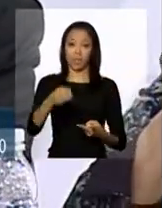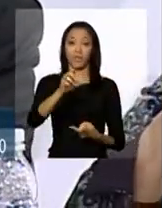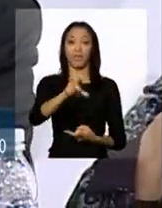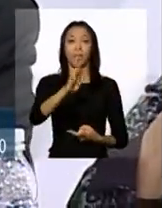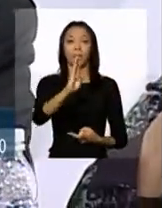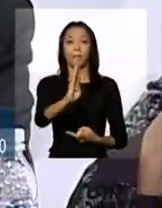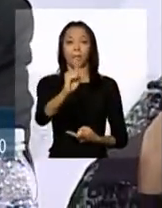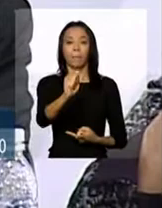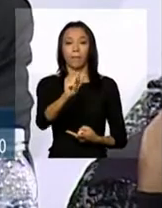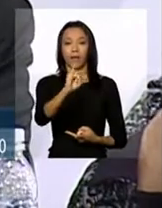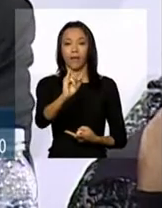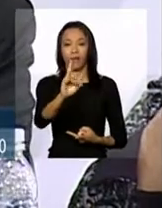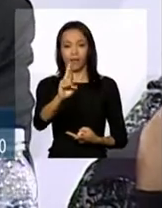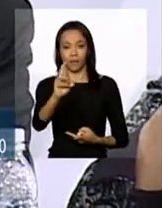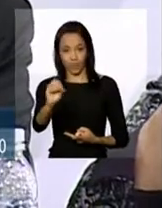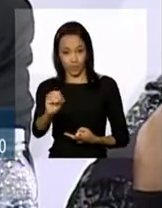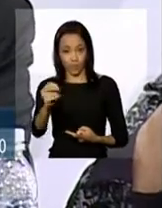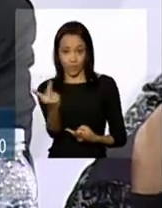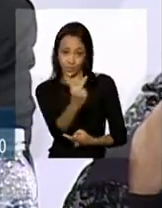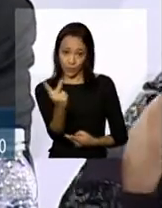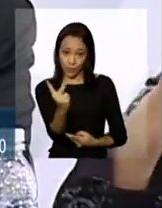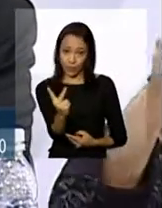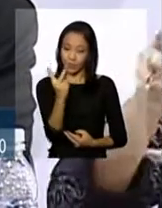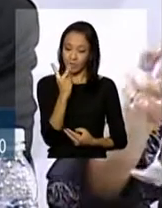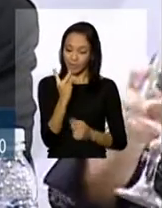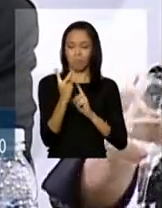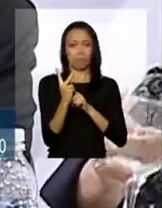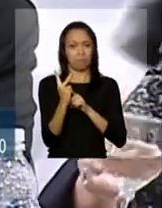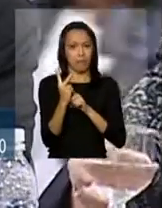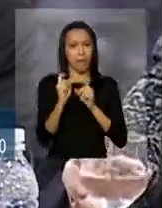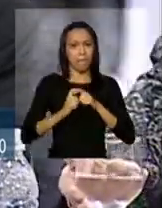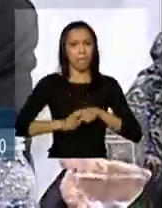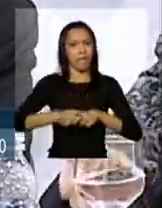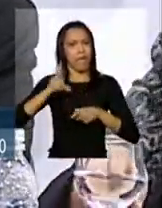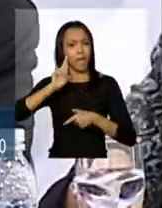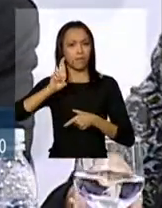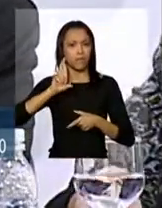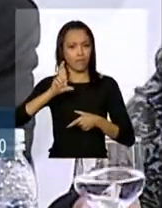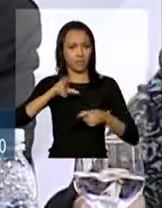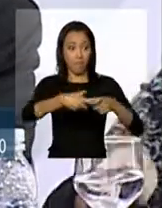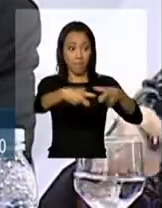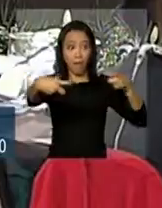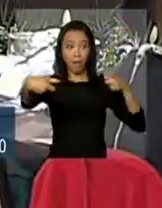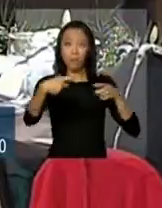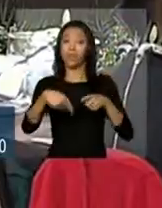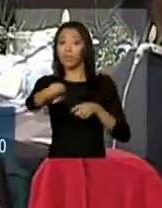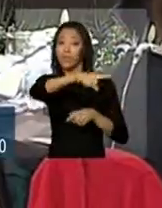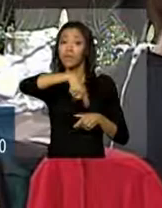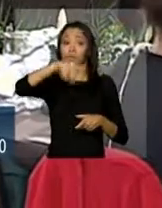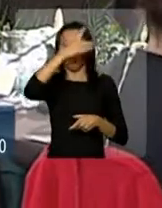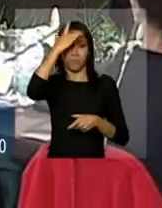Bairros. Elas representam aqui, na verdade, maiorias da população.